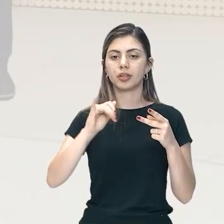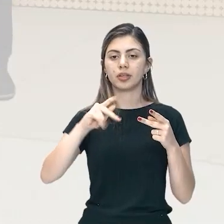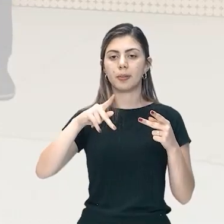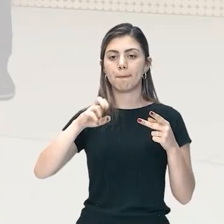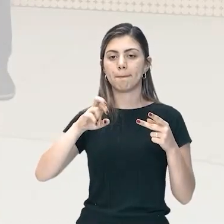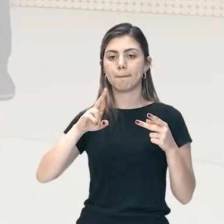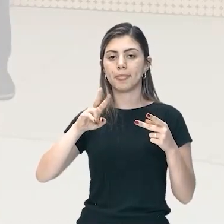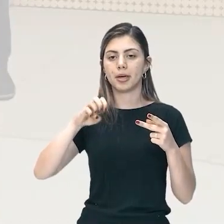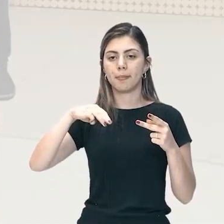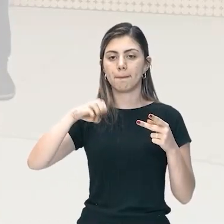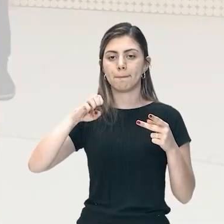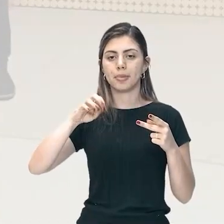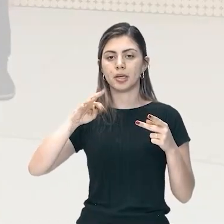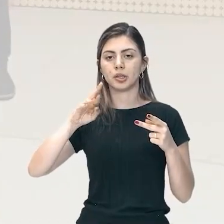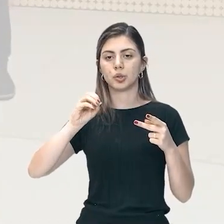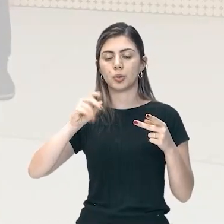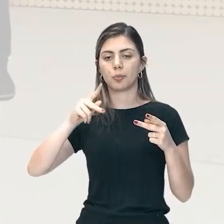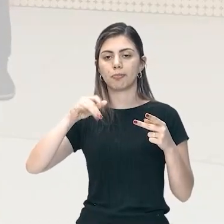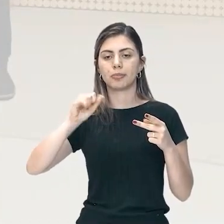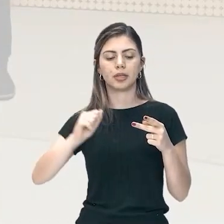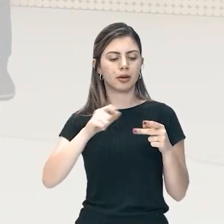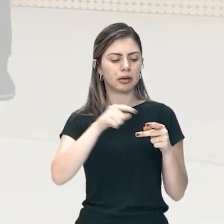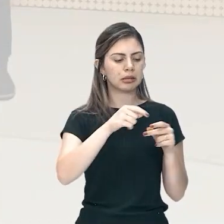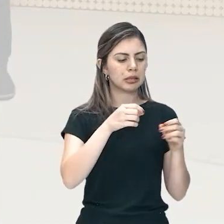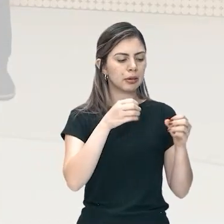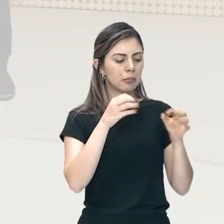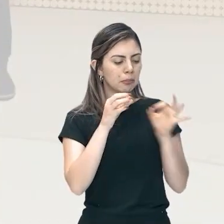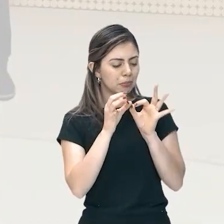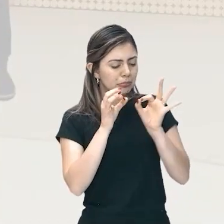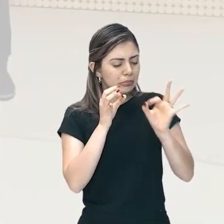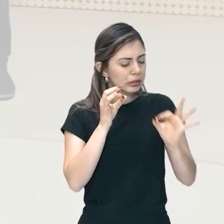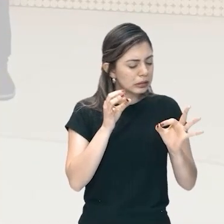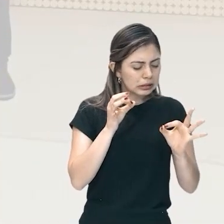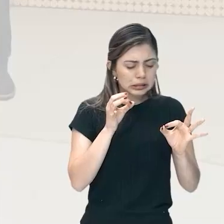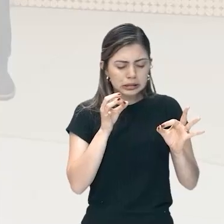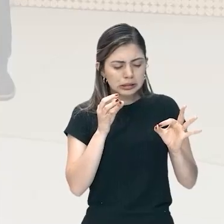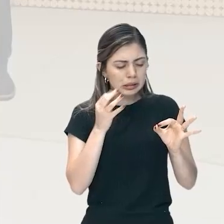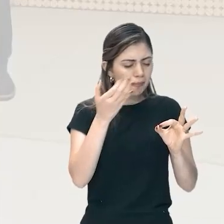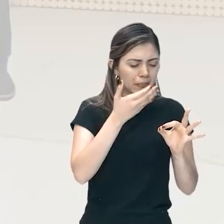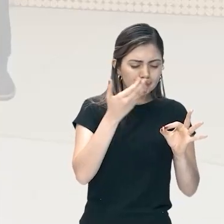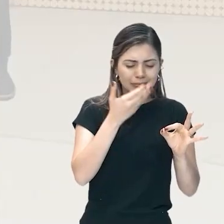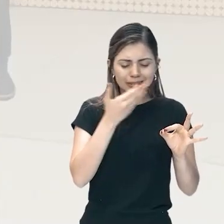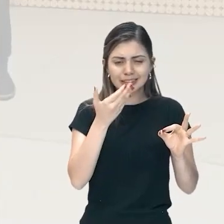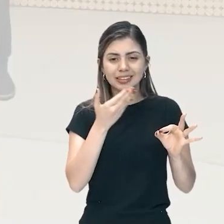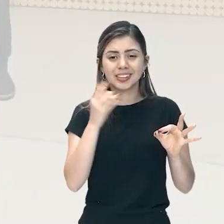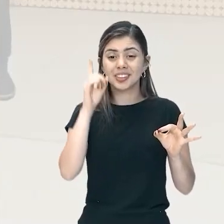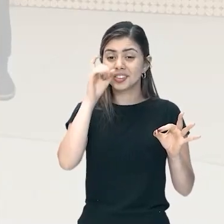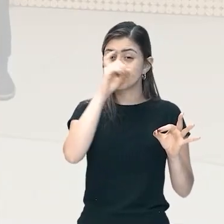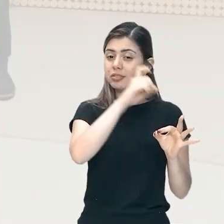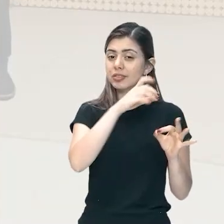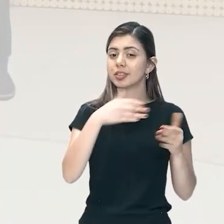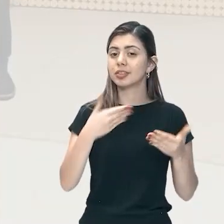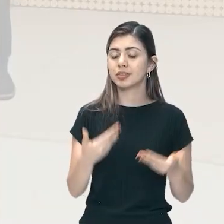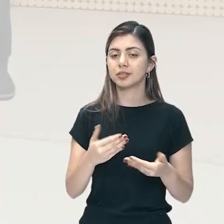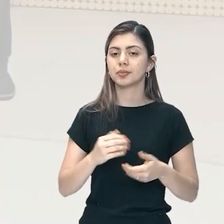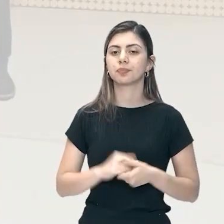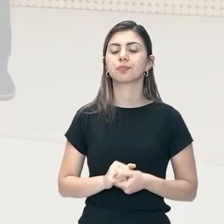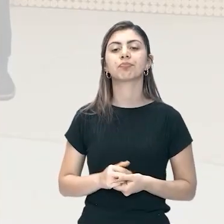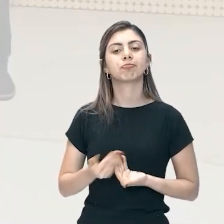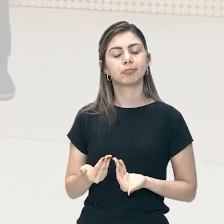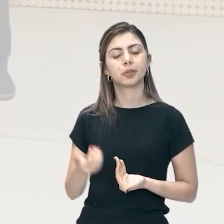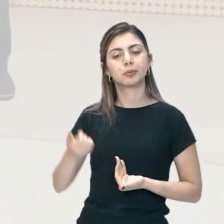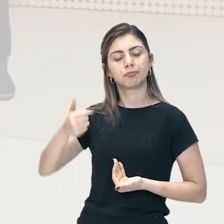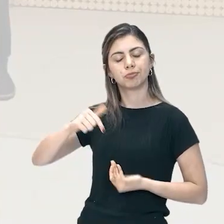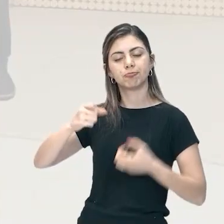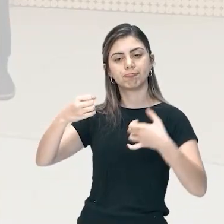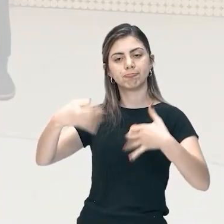hipermétrope já é aquele que tem dificuldade de enxergar de perto, pessoal. Por que ele tem dificuldade de enxergar de perto? Mais uma vez,